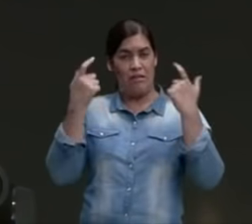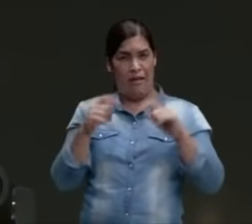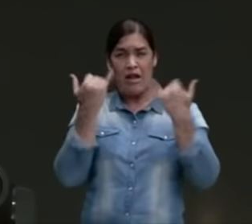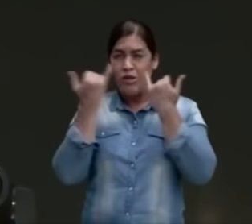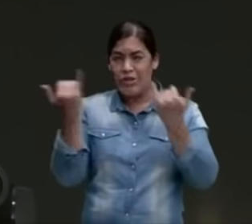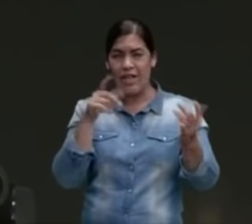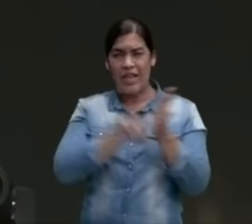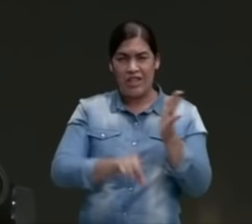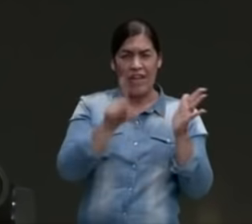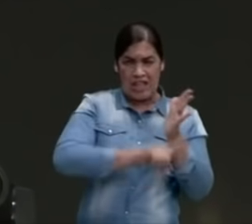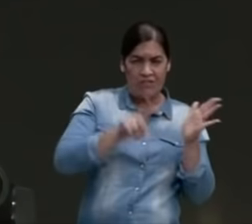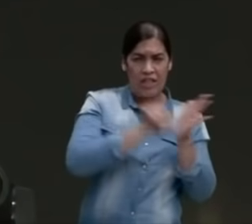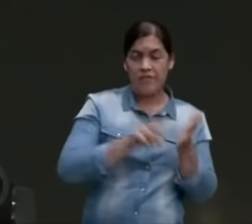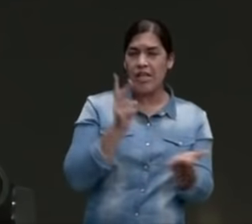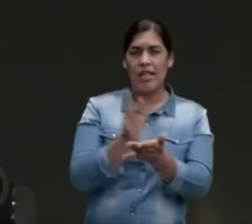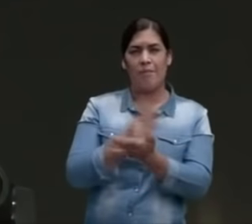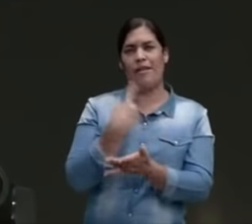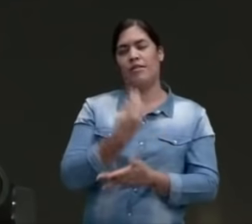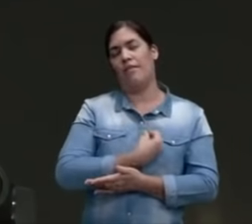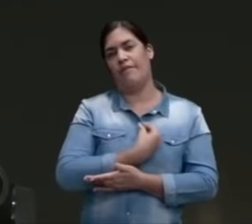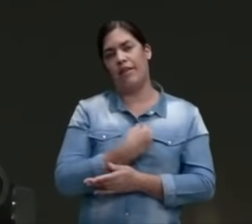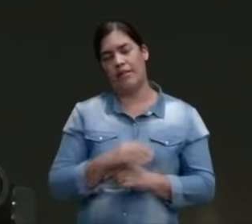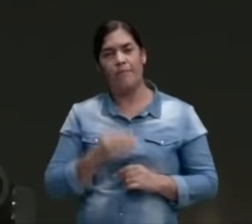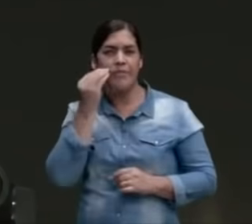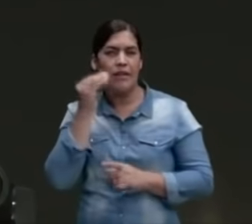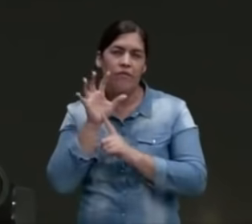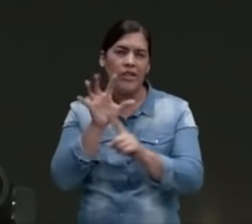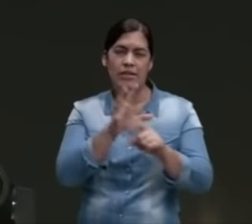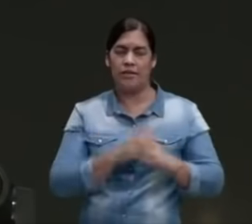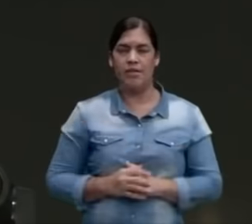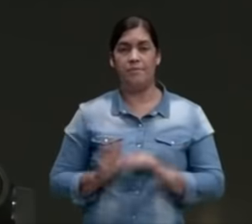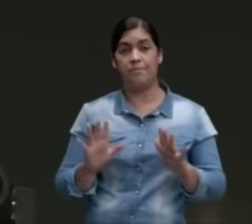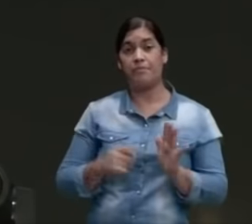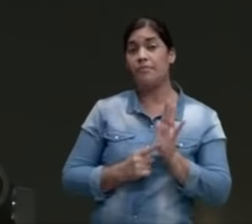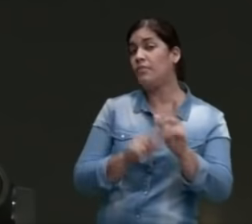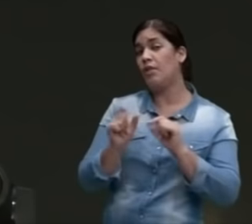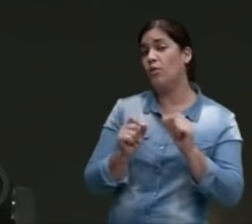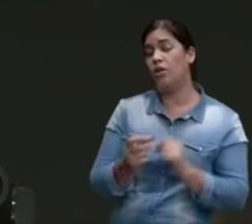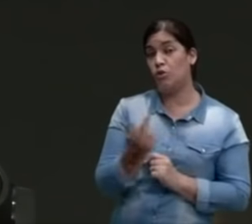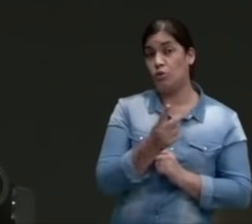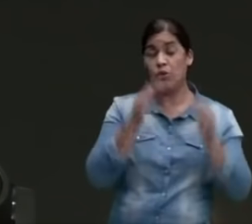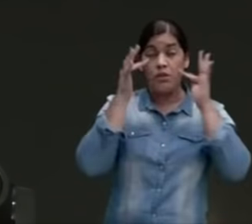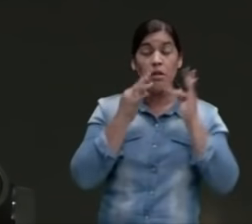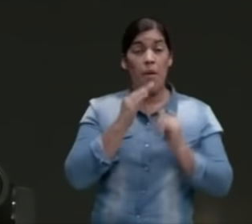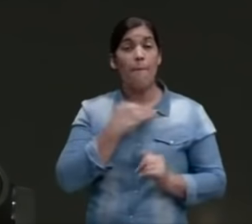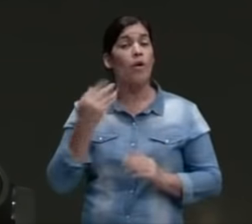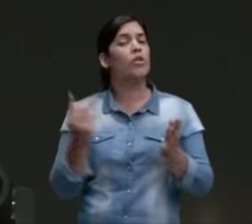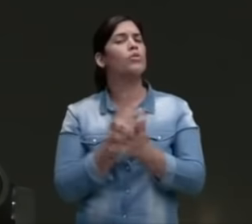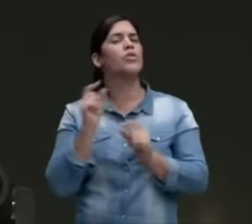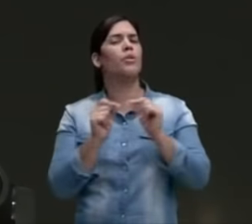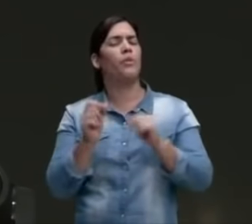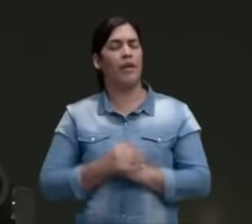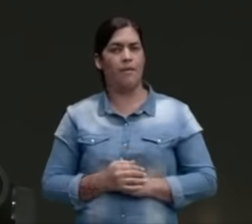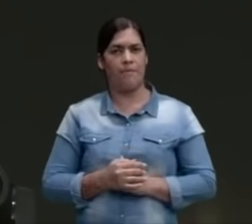todo na nossa vida. Mas aqui está dizendo assim, ó, que quando esses homens foram mortos, essas duas testemunhas, o cadáver deles ficou ali exposto